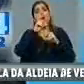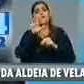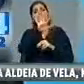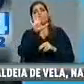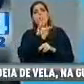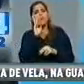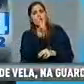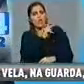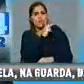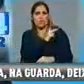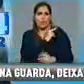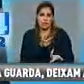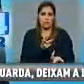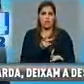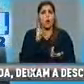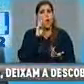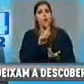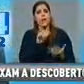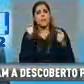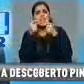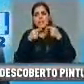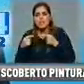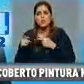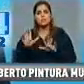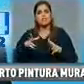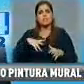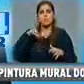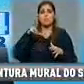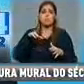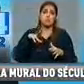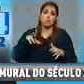forma, olhando no fundo para as ligações que deve ter com o país e com as empresas. A FAN